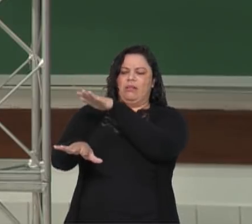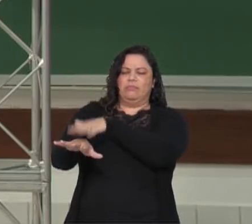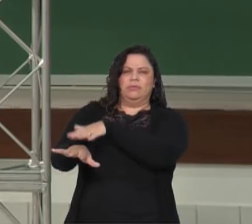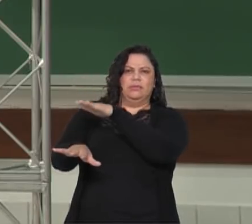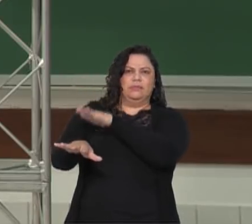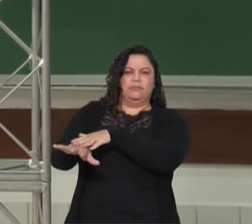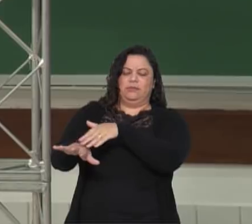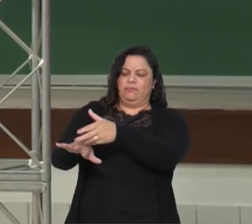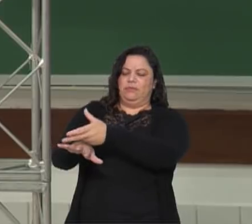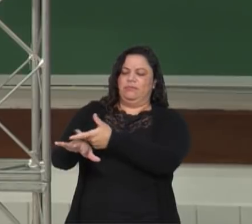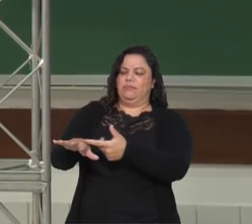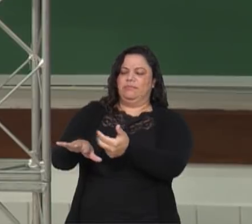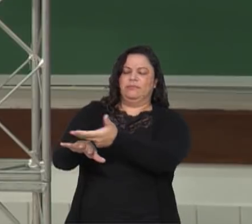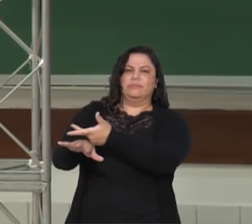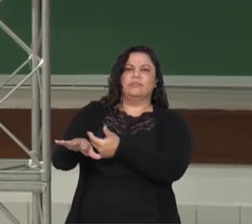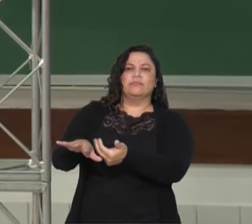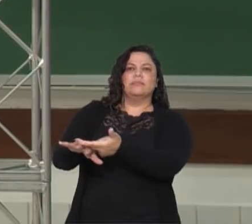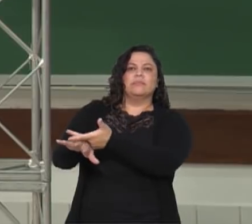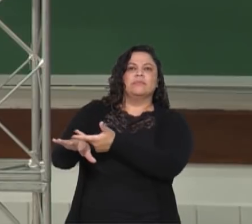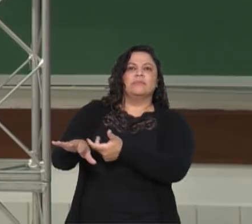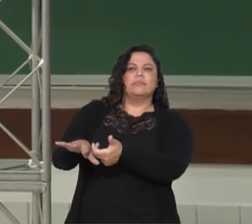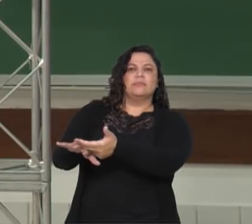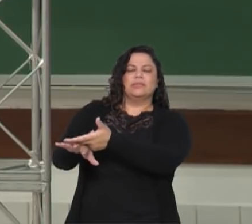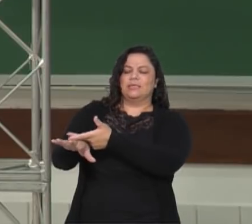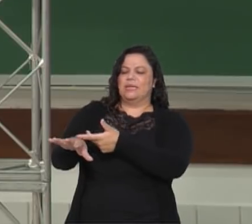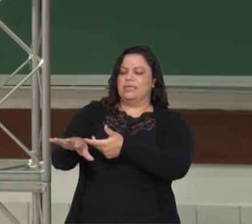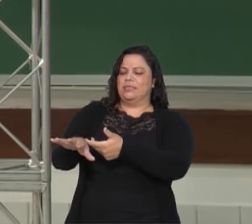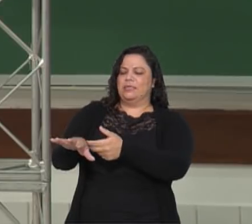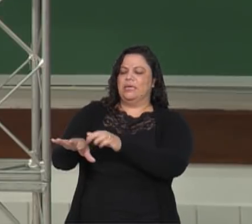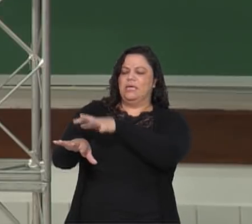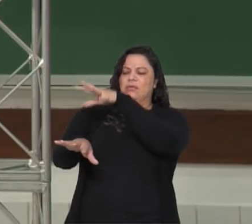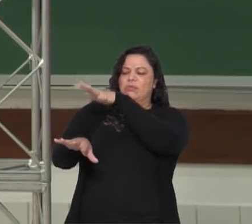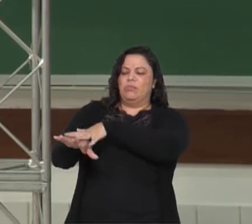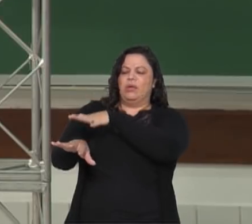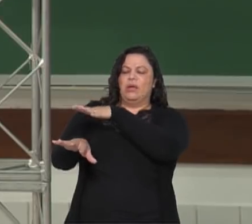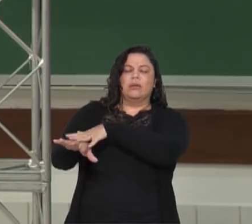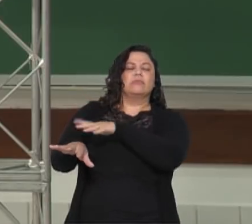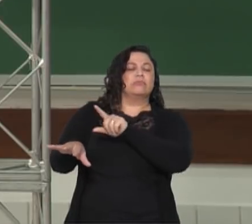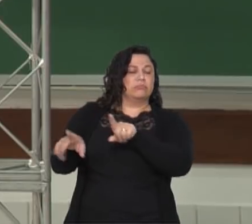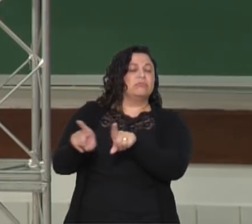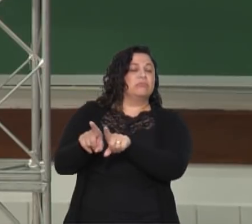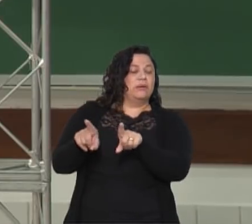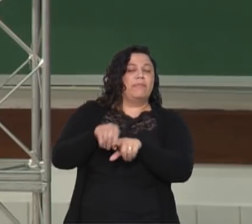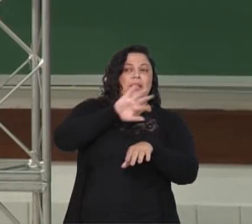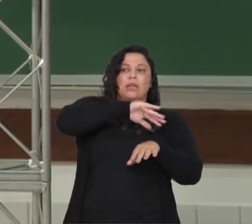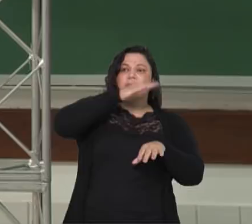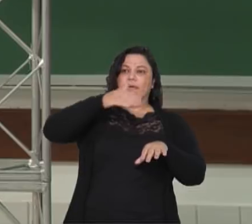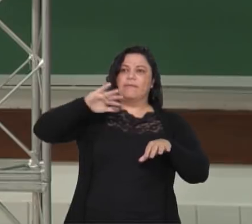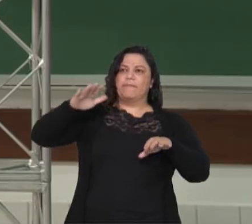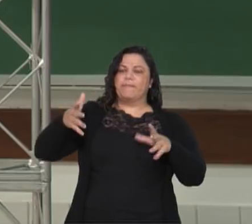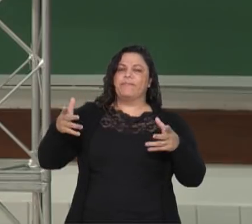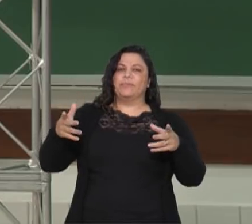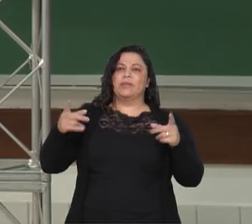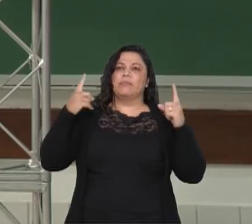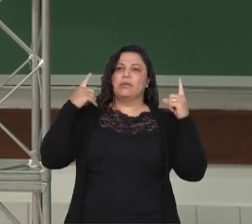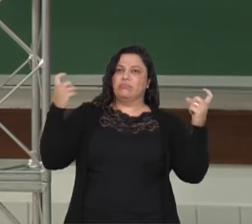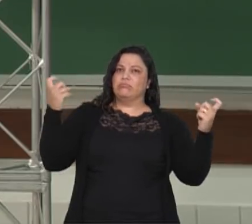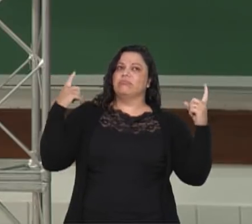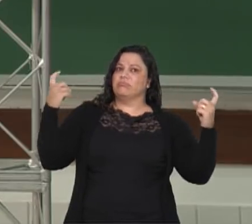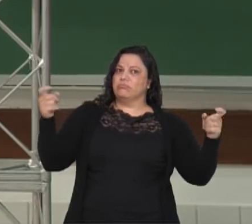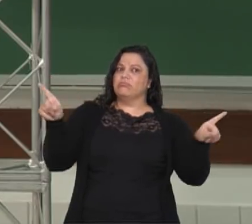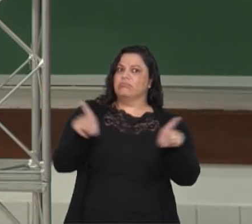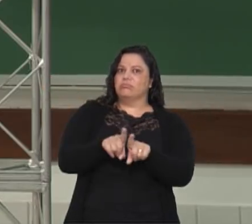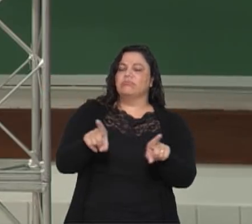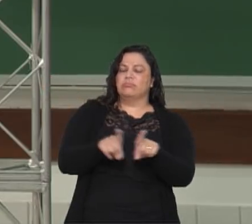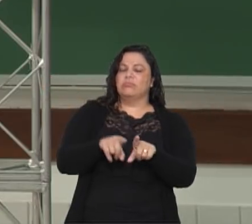fazendo desenhos na sua mão. Aquilo ali também é uma vibração. Também tem a ver com a vibração sonora